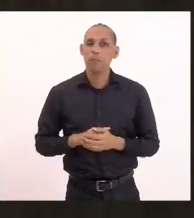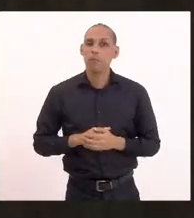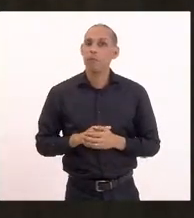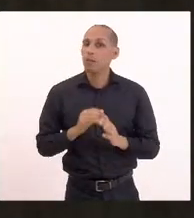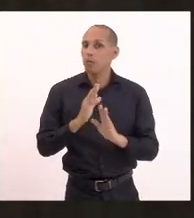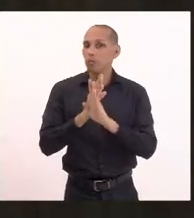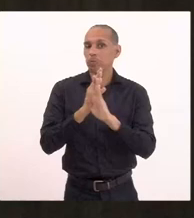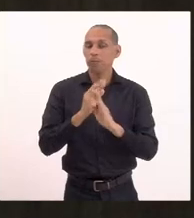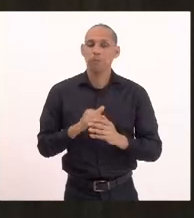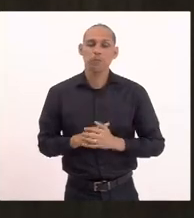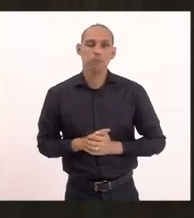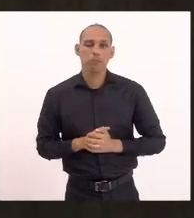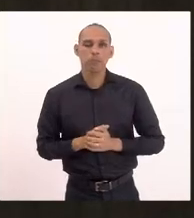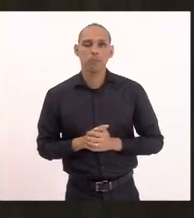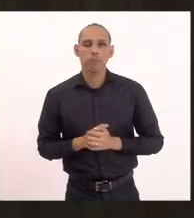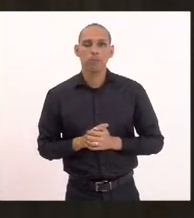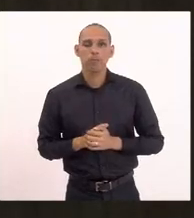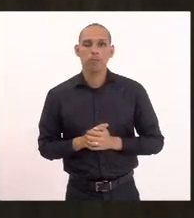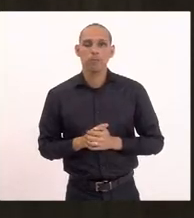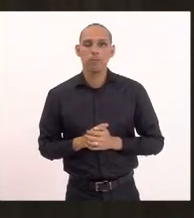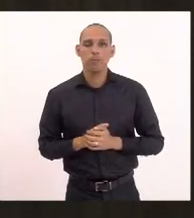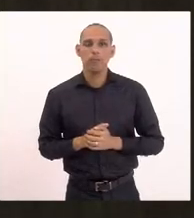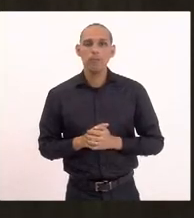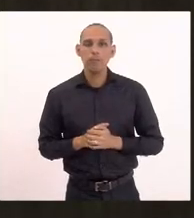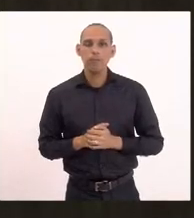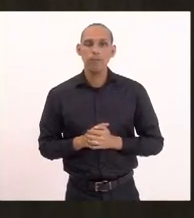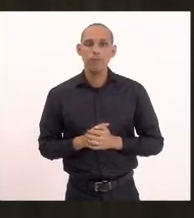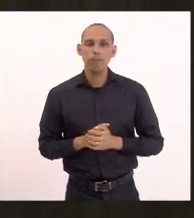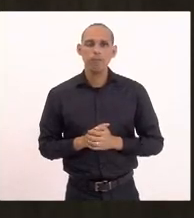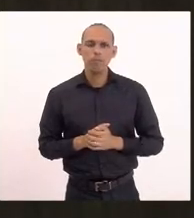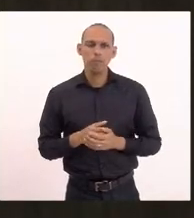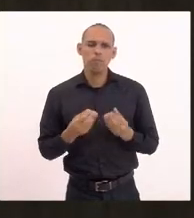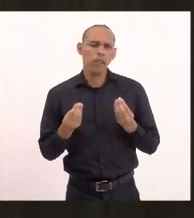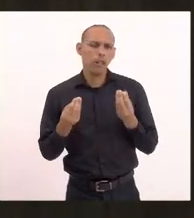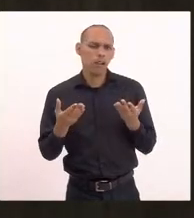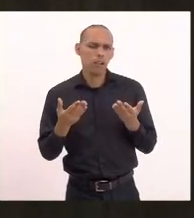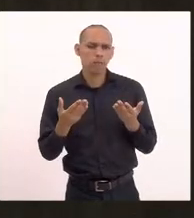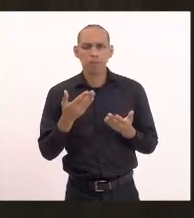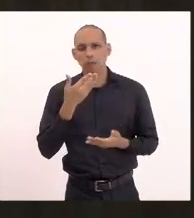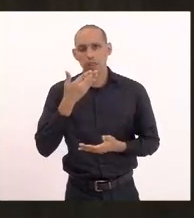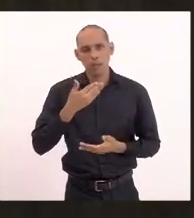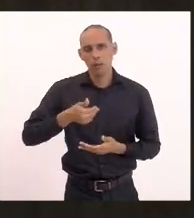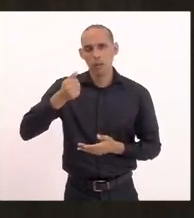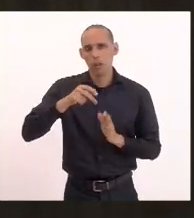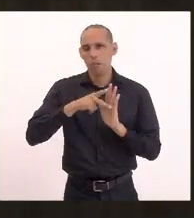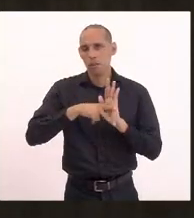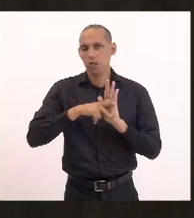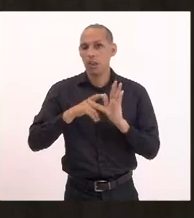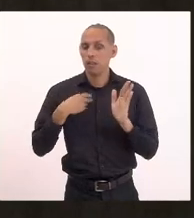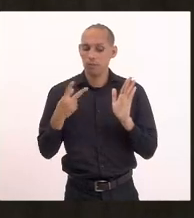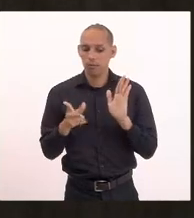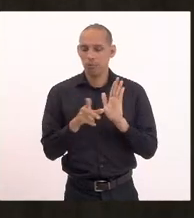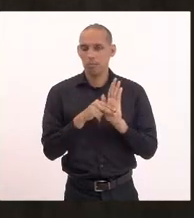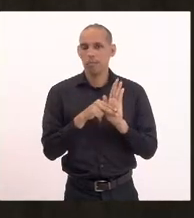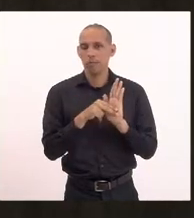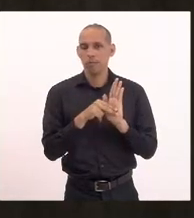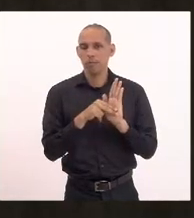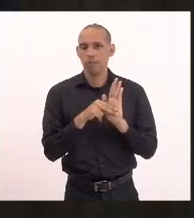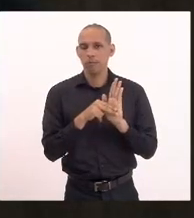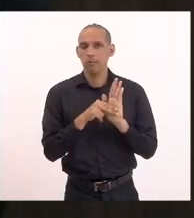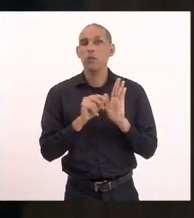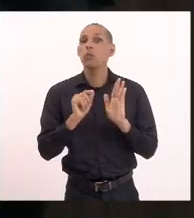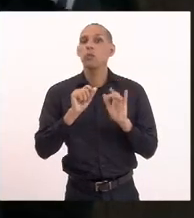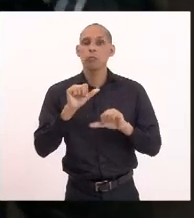contudo, com o título de aprimorar o projeto, apresenta o seguinte emenda. Emenda